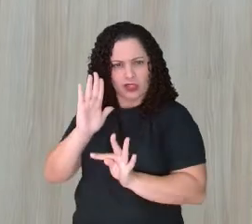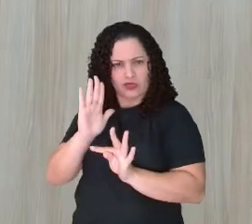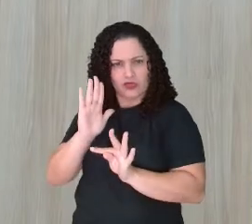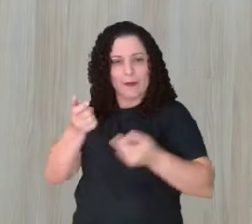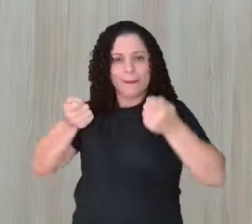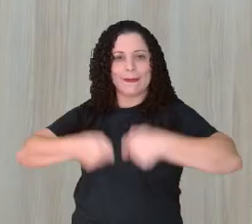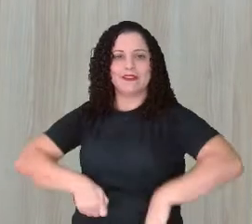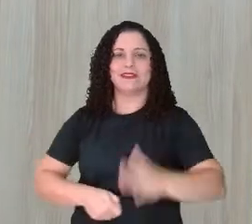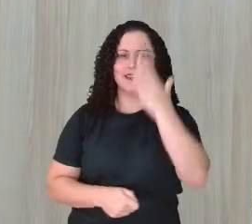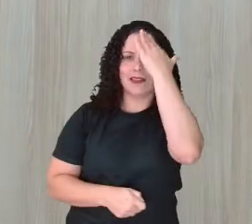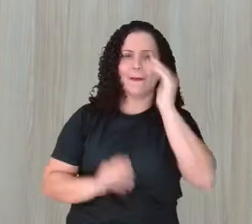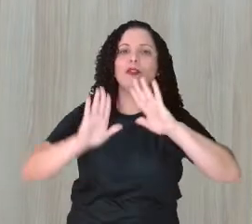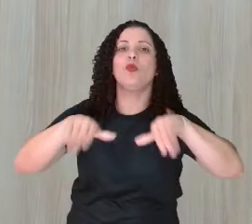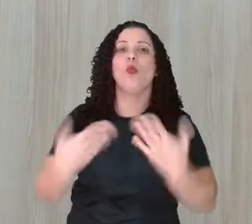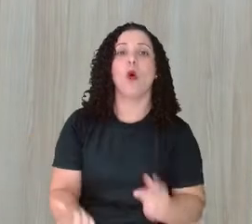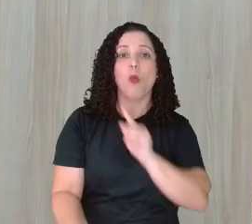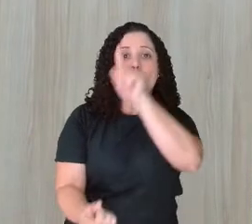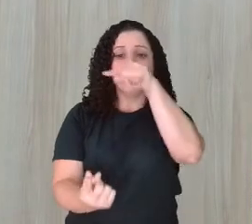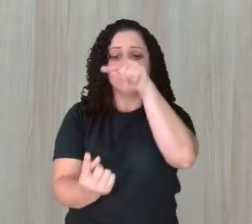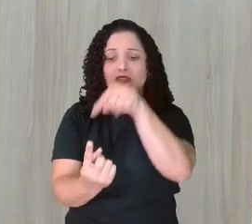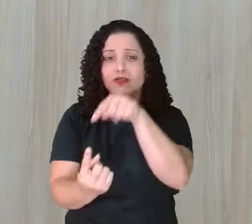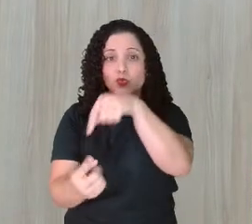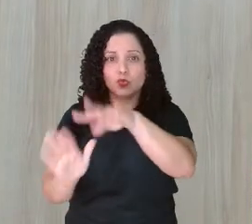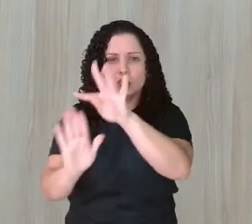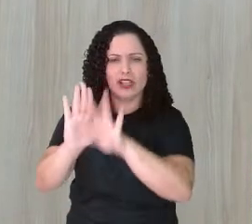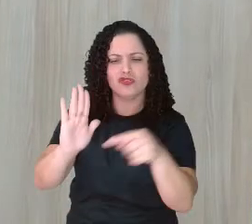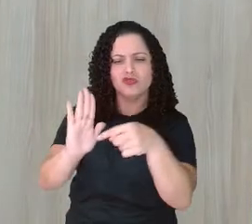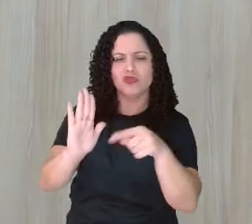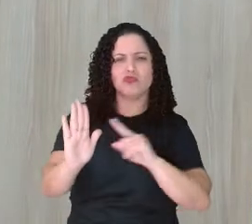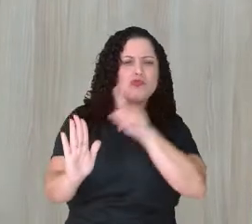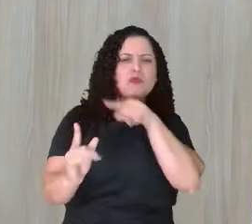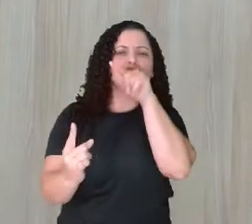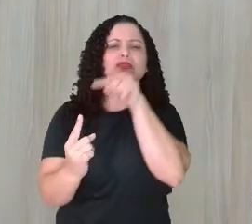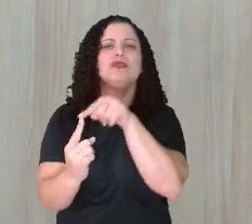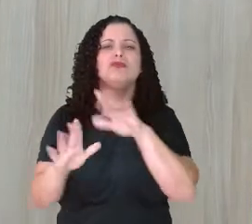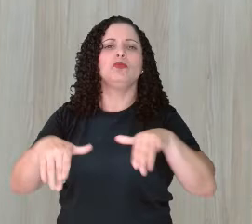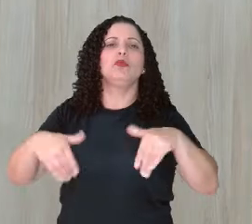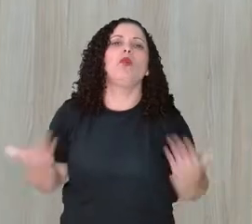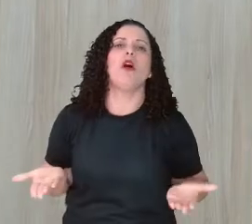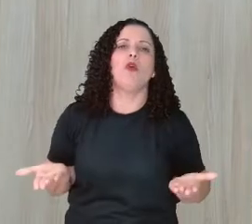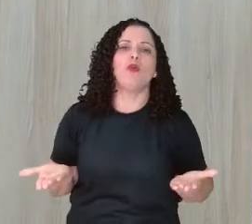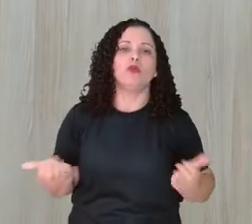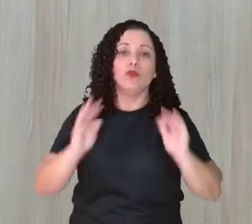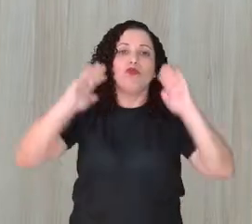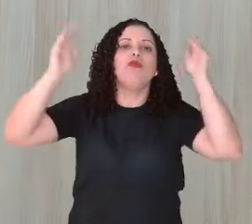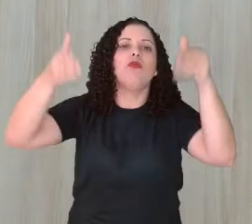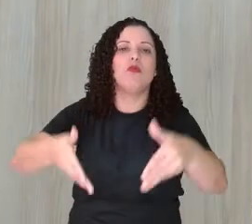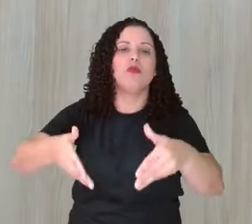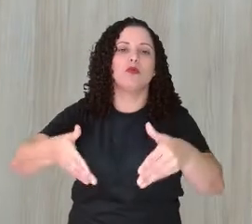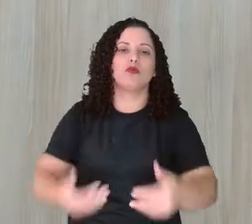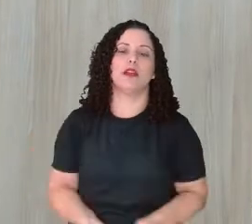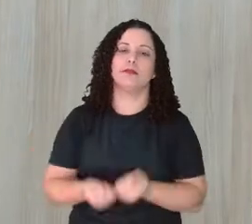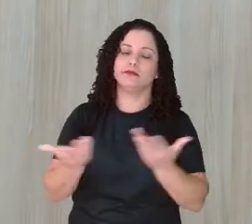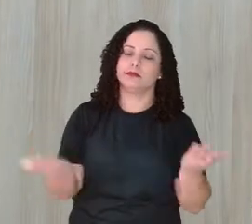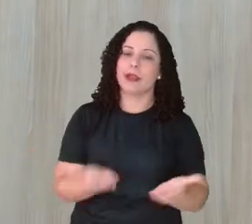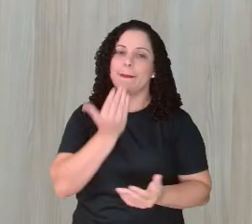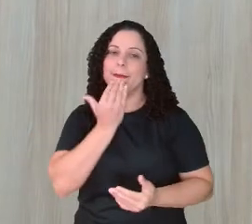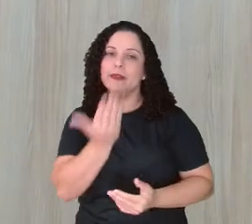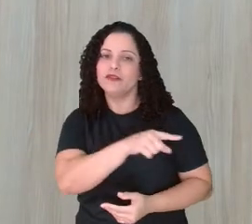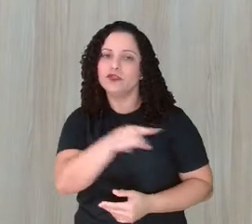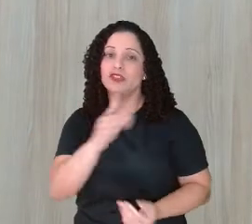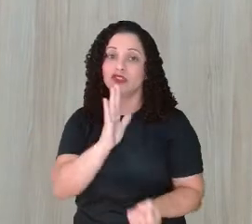precisa saber qual é o objetivo daquele texto. O Enem pede solicita que vocês produzam um texto